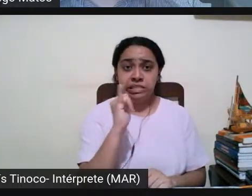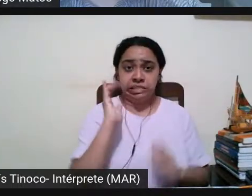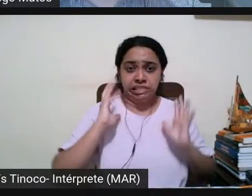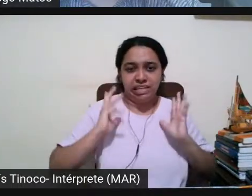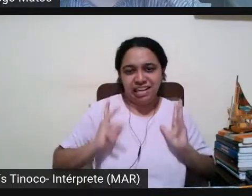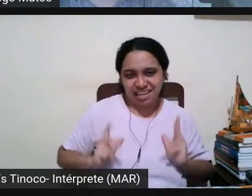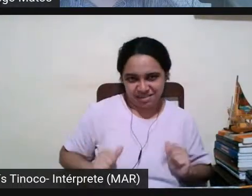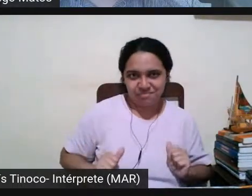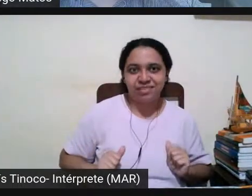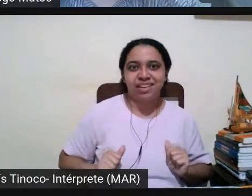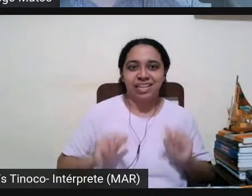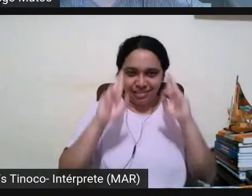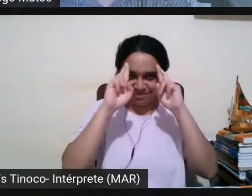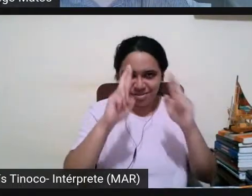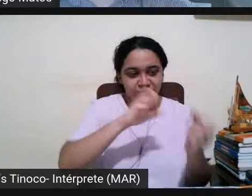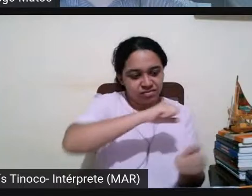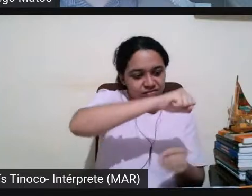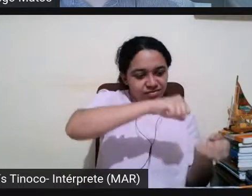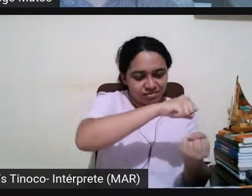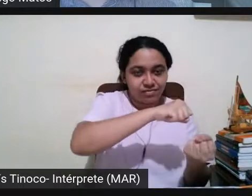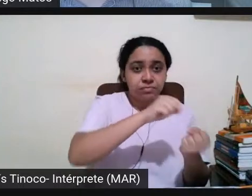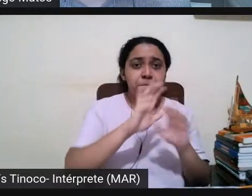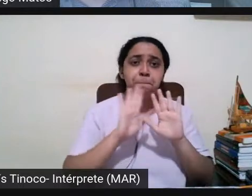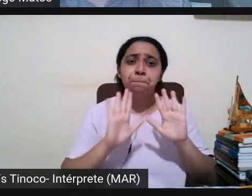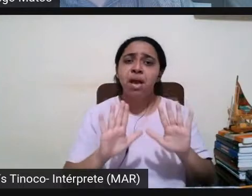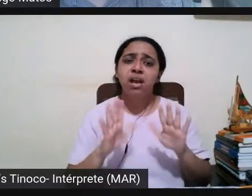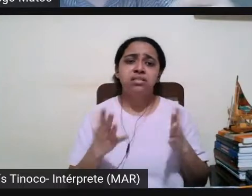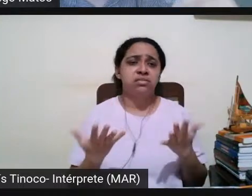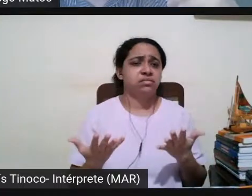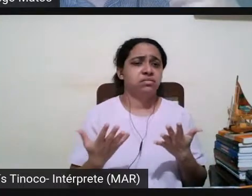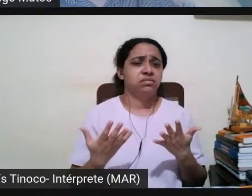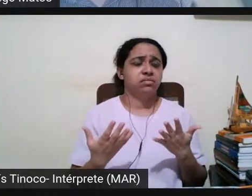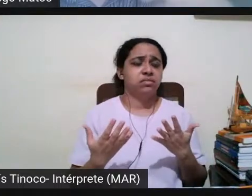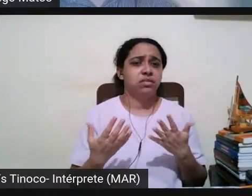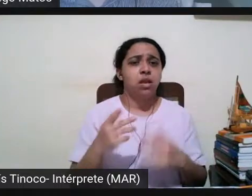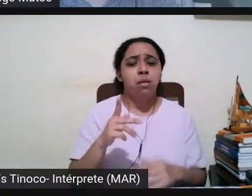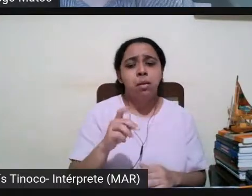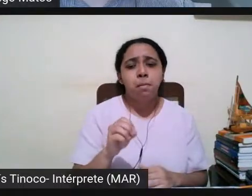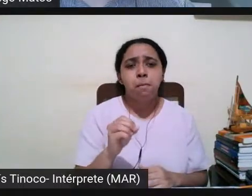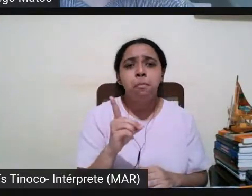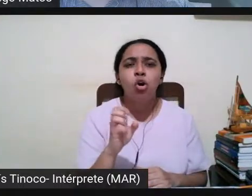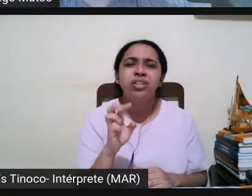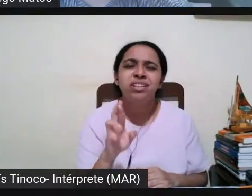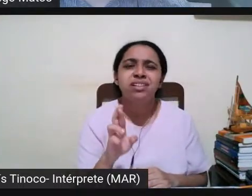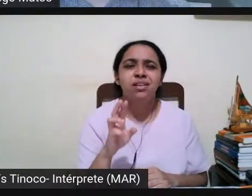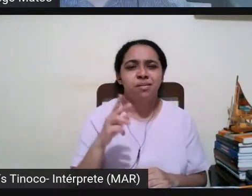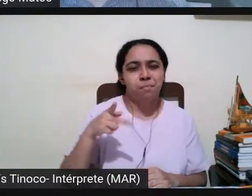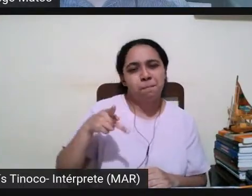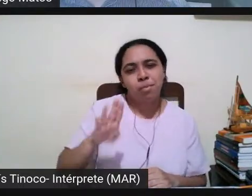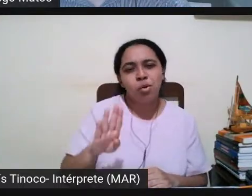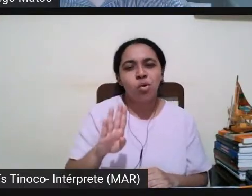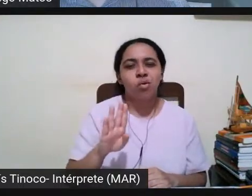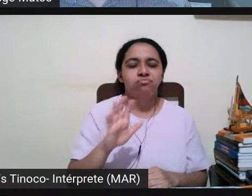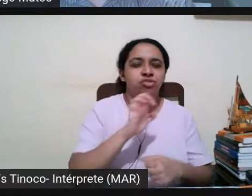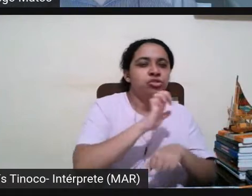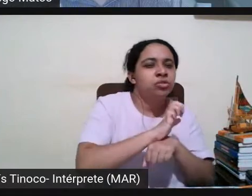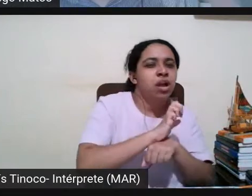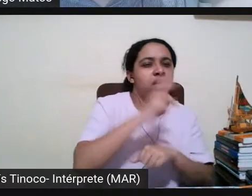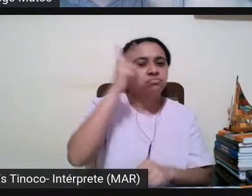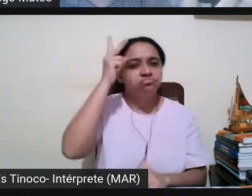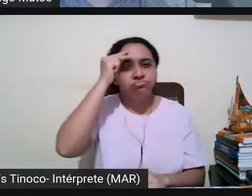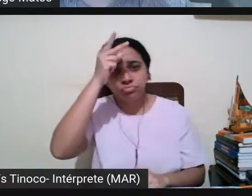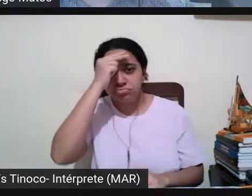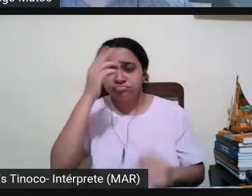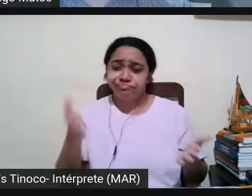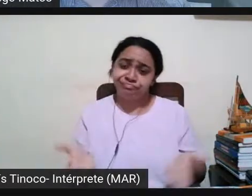mas fora isso o poder público no geral também ele vem dando sim um um grande incentivo para essa geração a gente